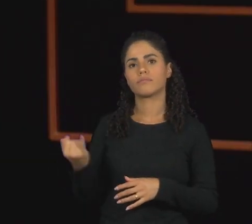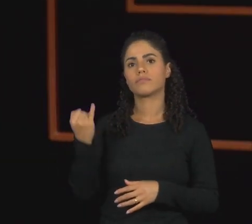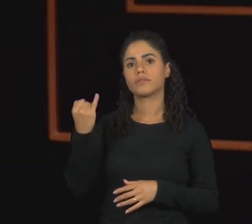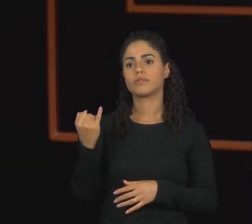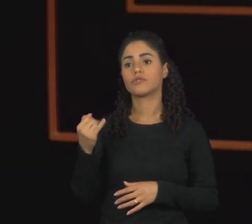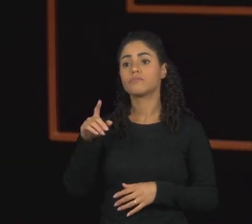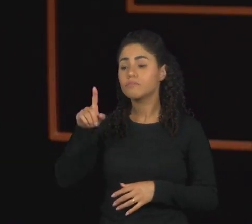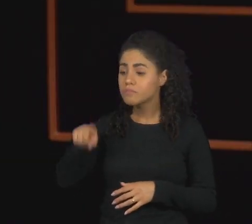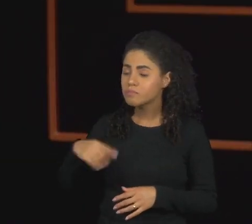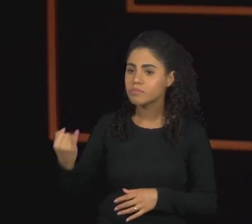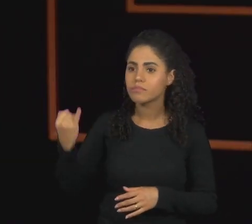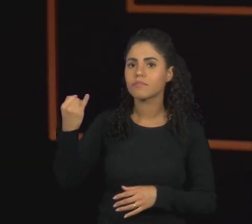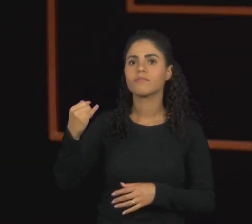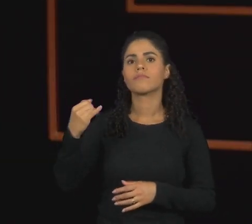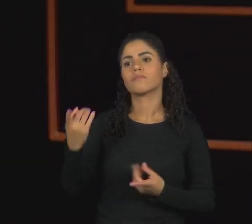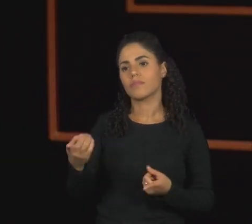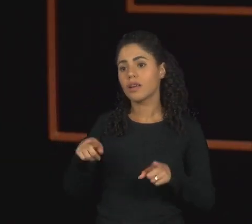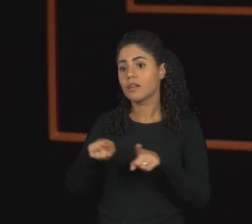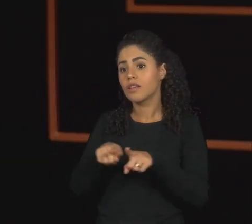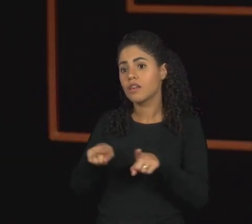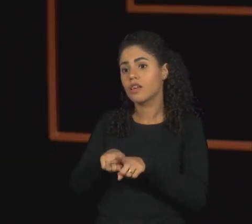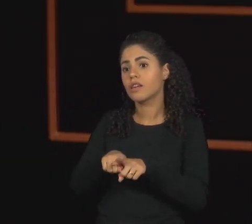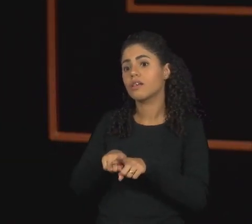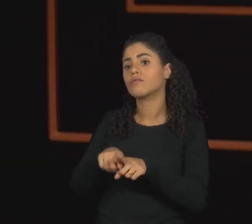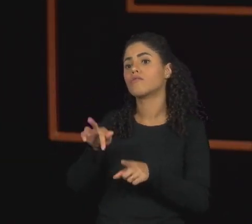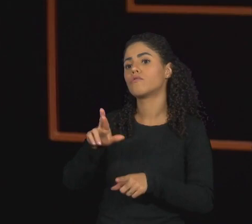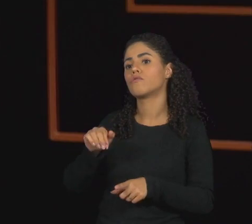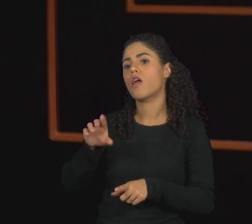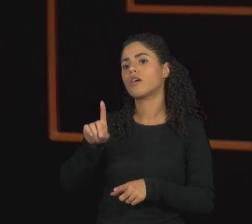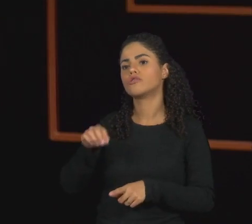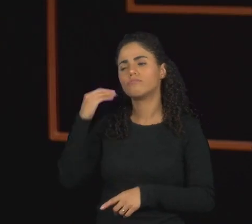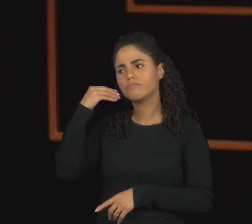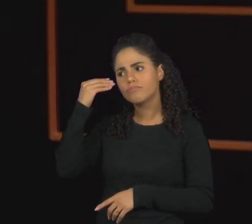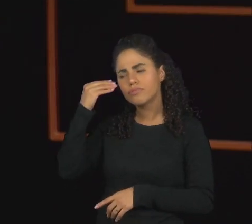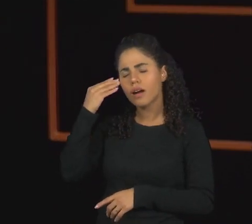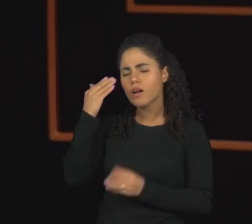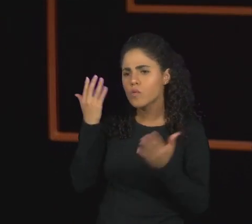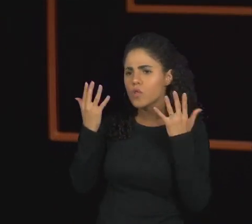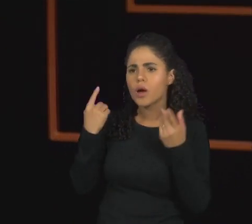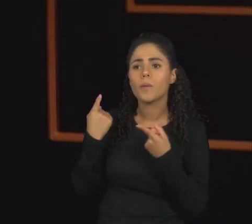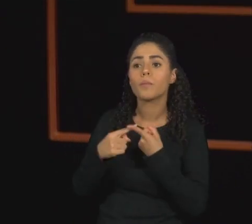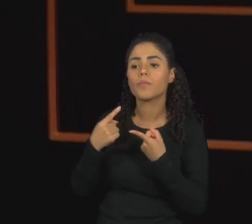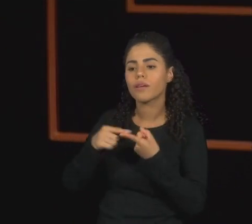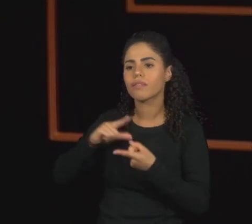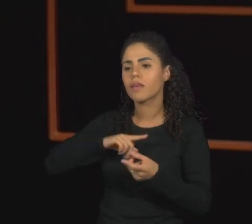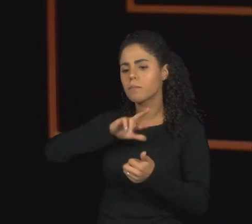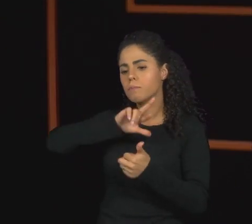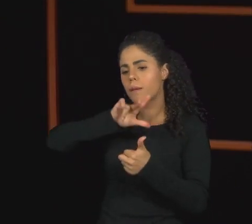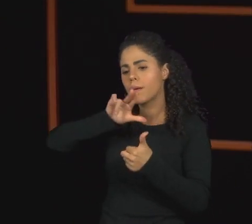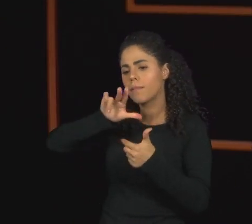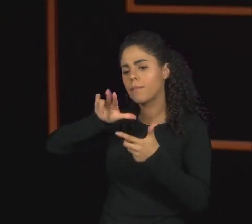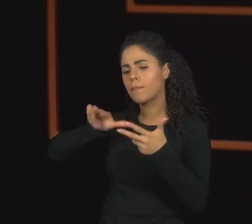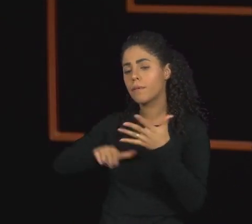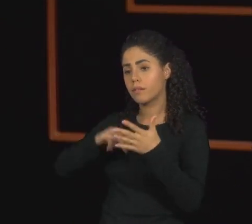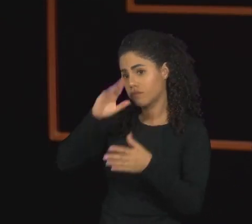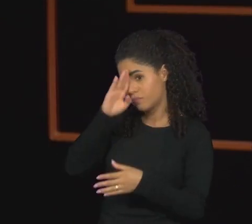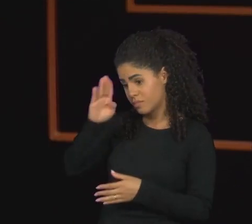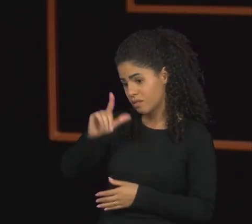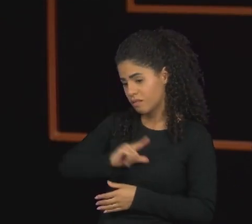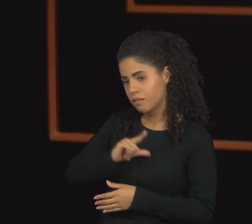mais importante da humanidade, segundo Freud, o criador da psicanálise, porque trata ali de questões